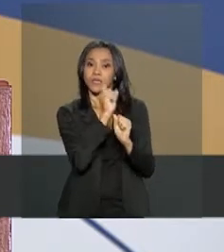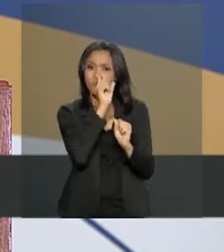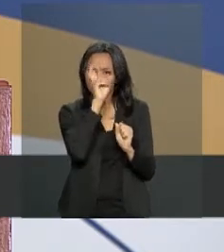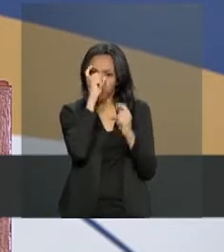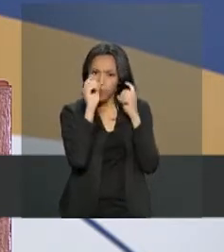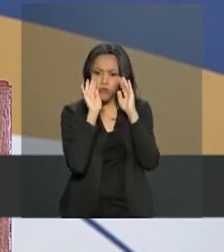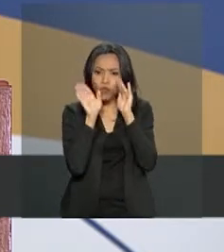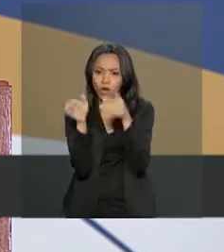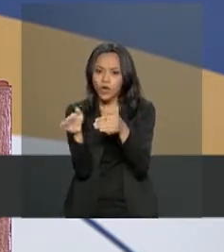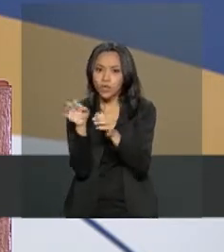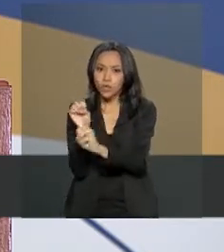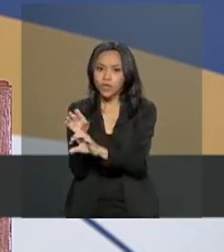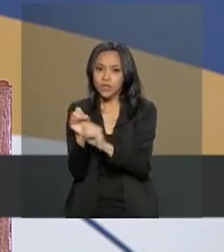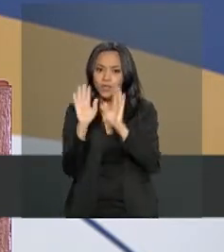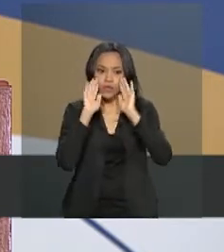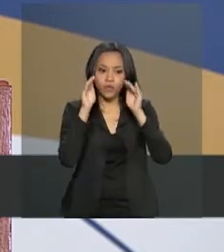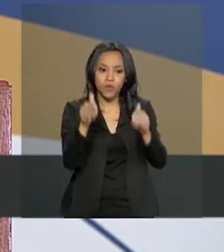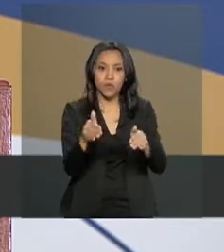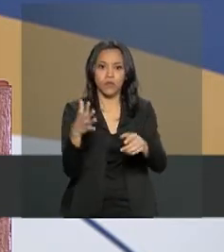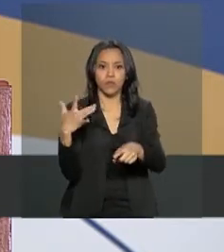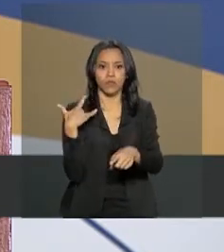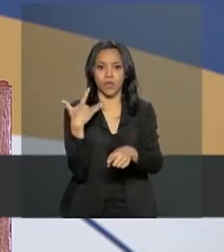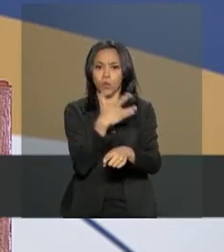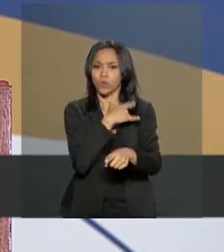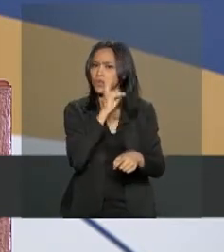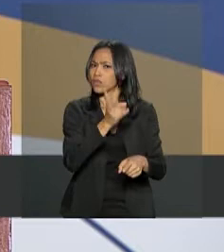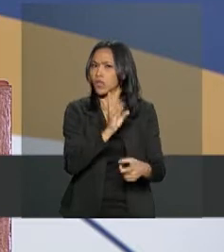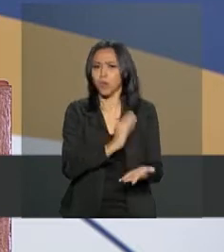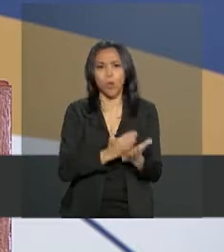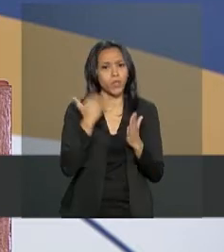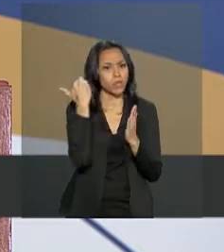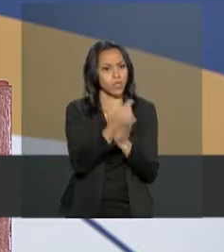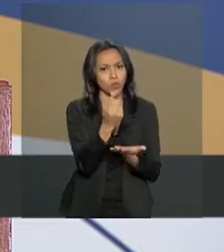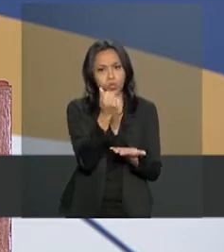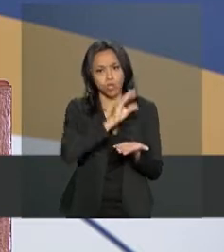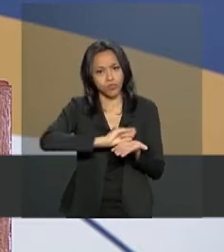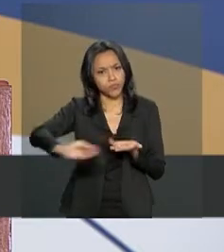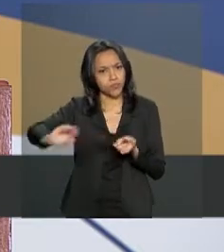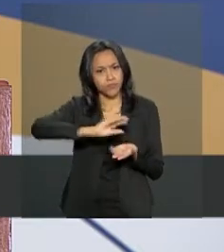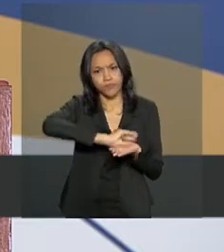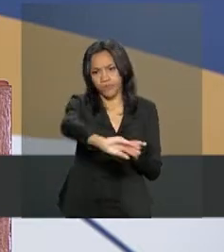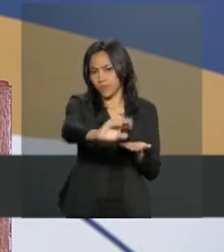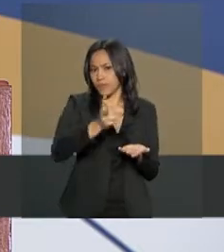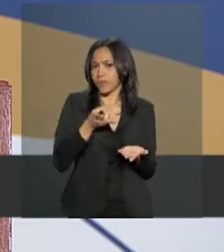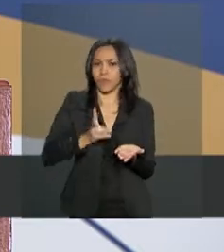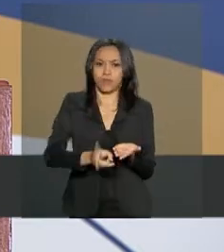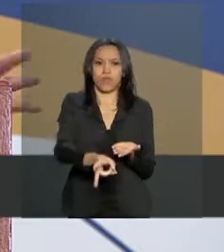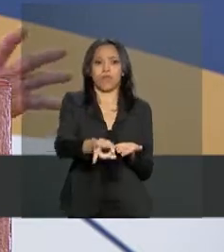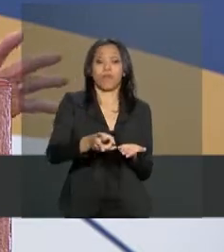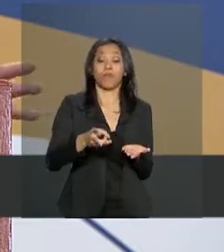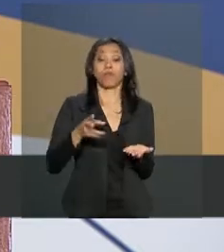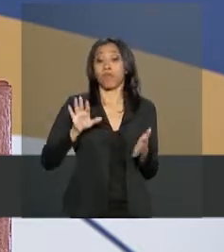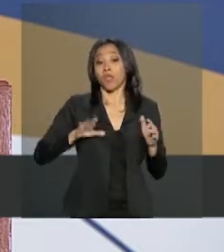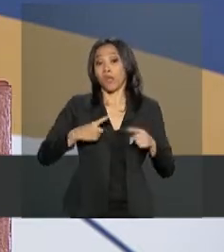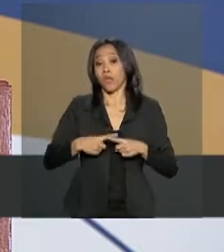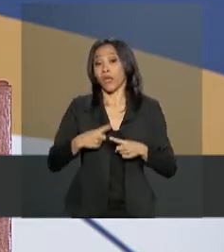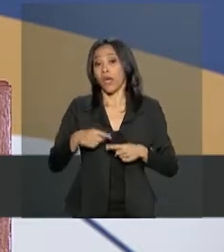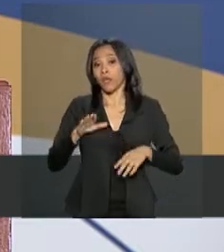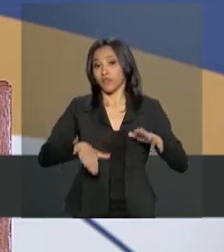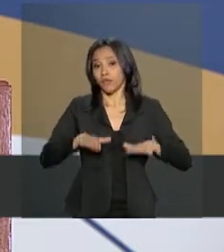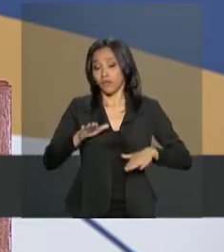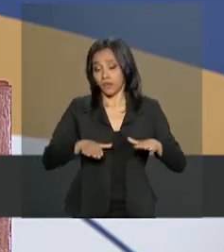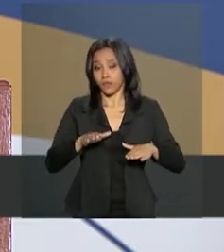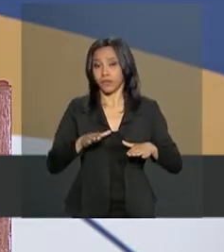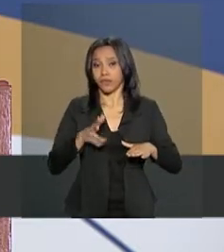e saúde sempre aumentando as regras de educação e saúde eu digo isto porque muitas vezes nos diziam que a pec no